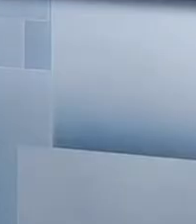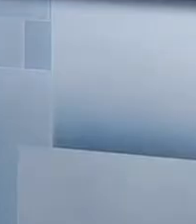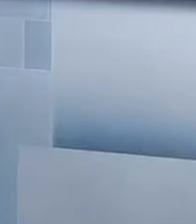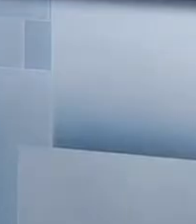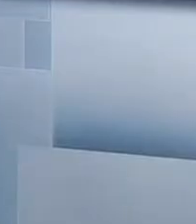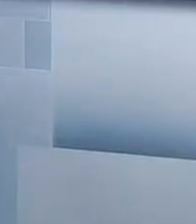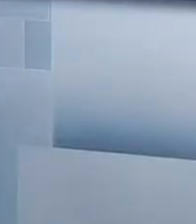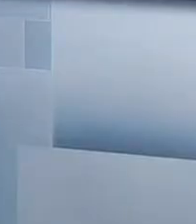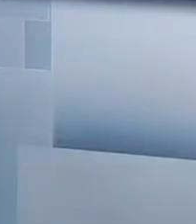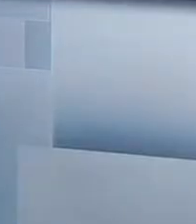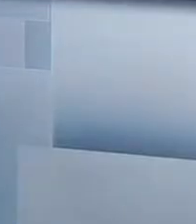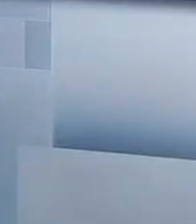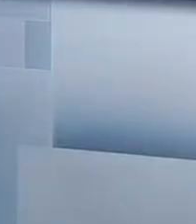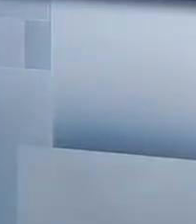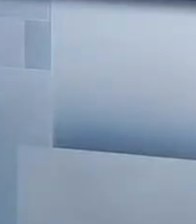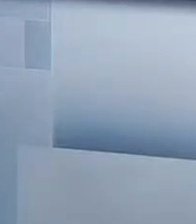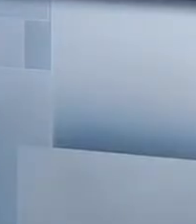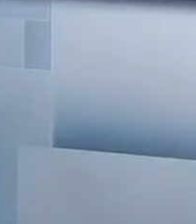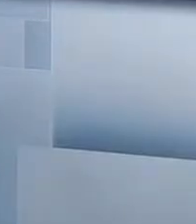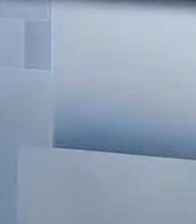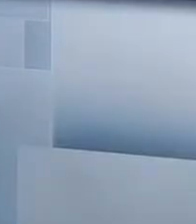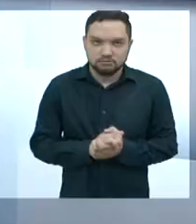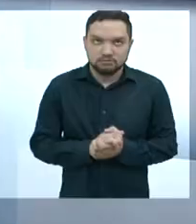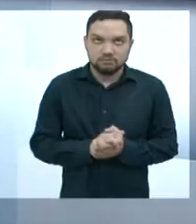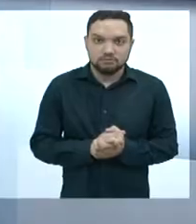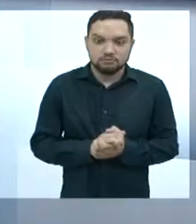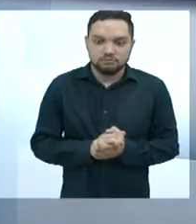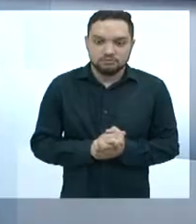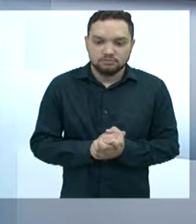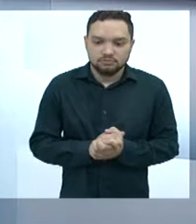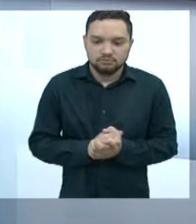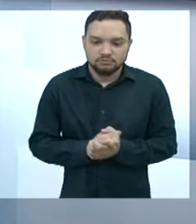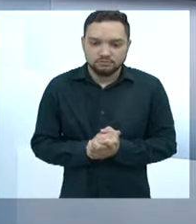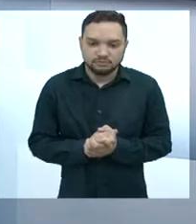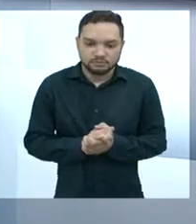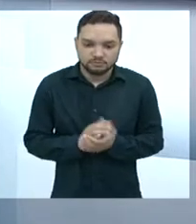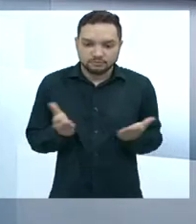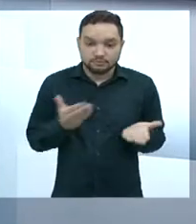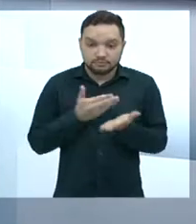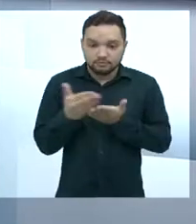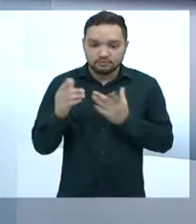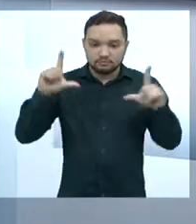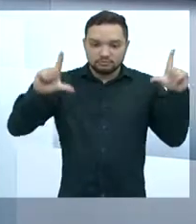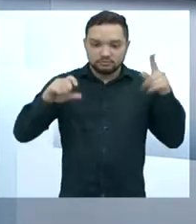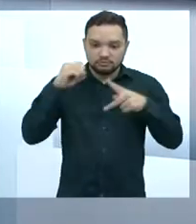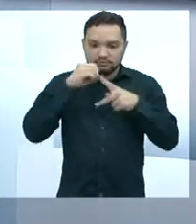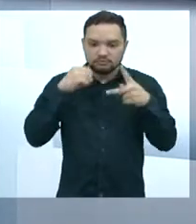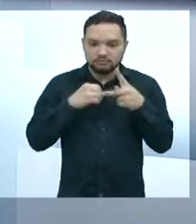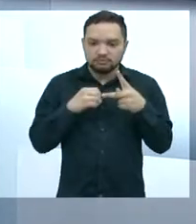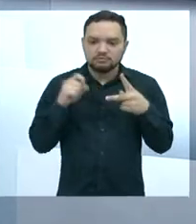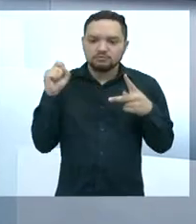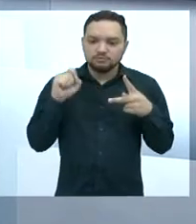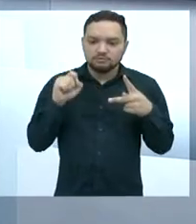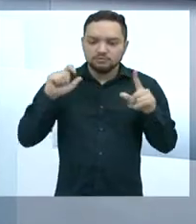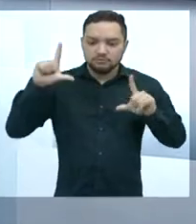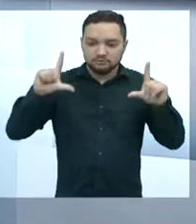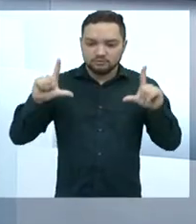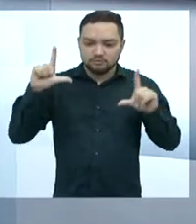Olá, como vai? Estamos começando o programa Pela Ordem, que é um instrumento